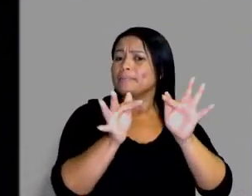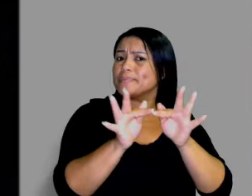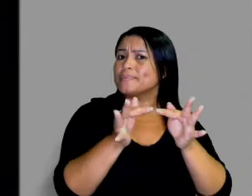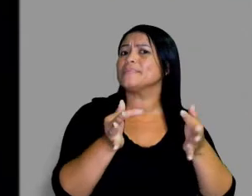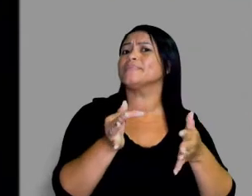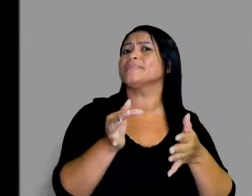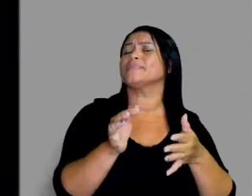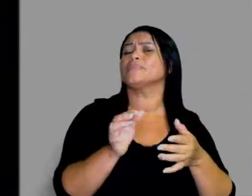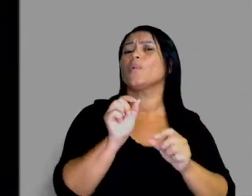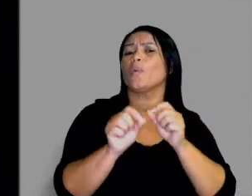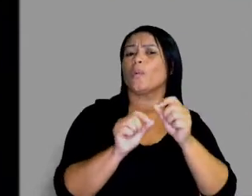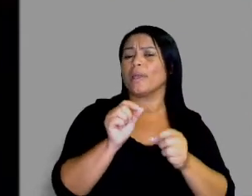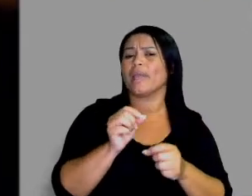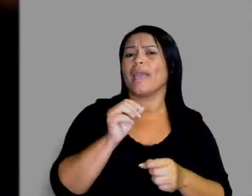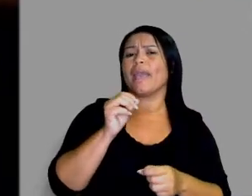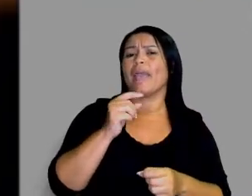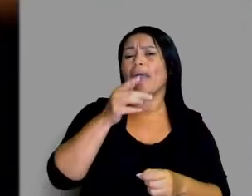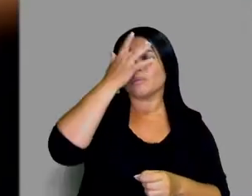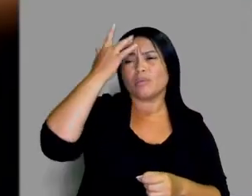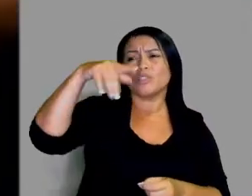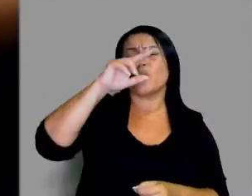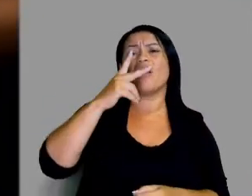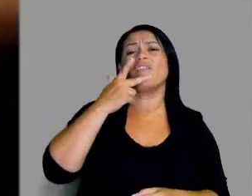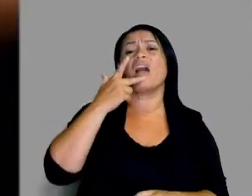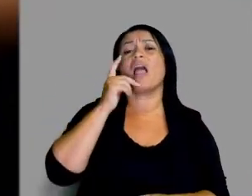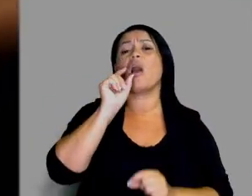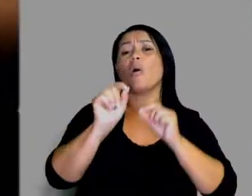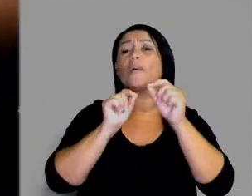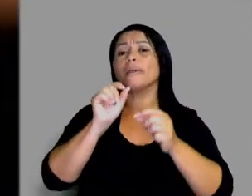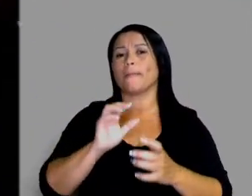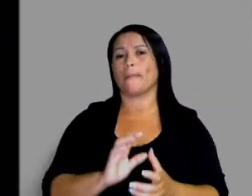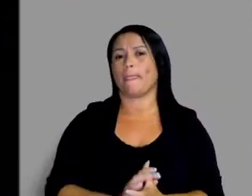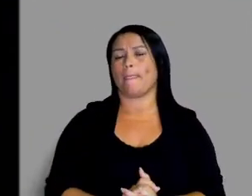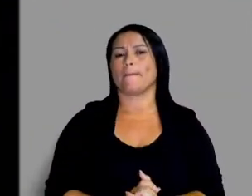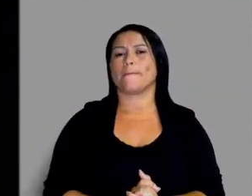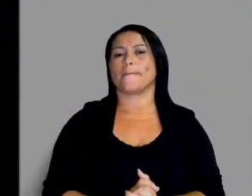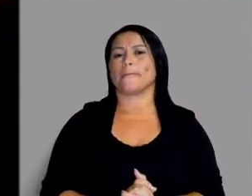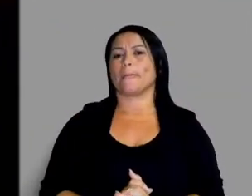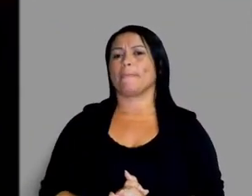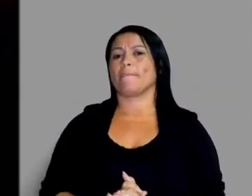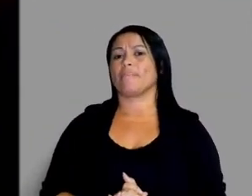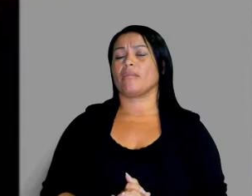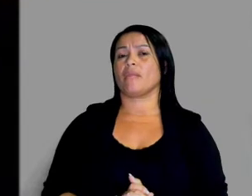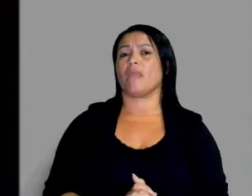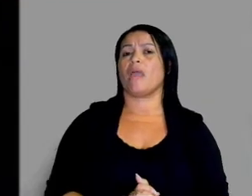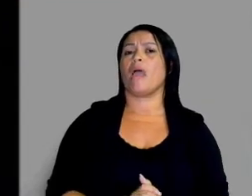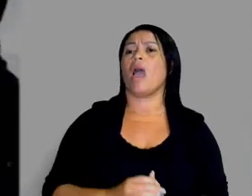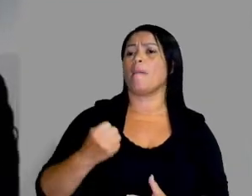comum a gente ouvir o pessoal falar o quê? A partir de tal